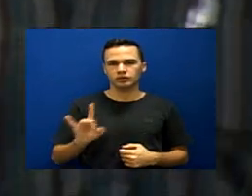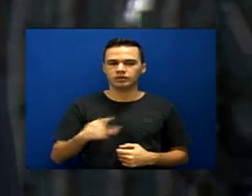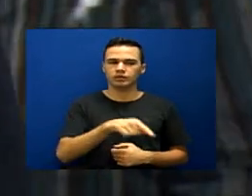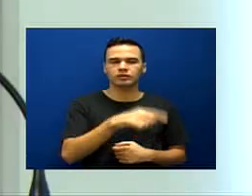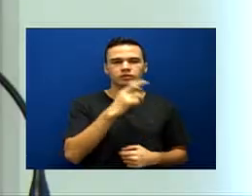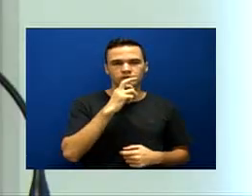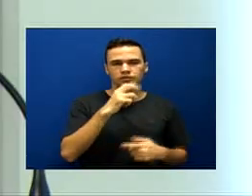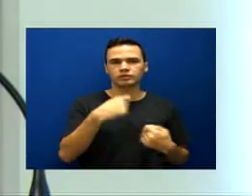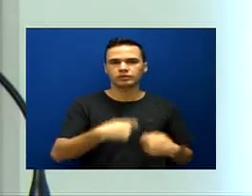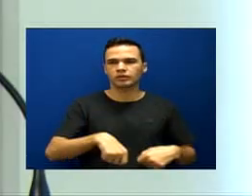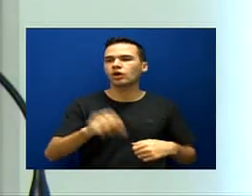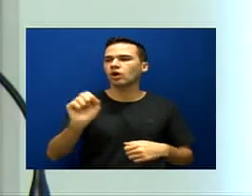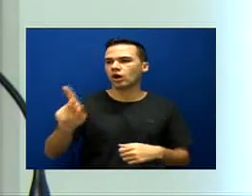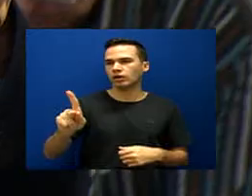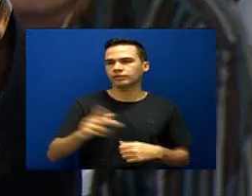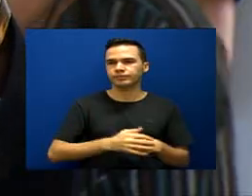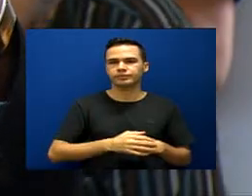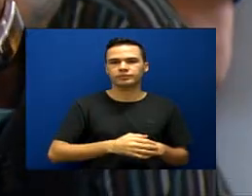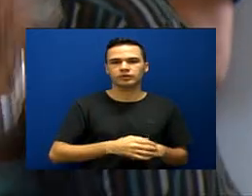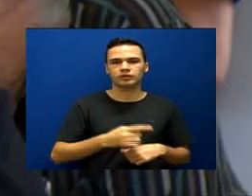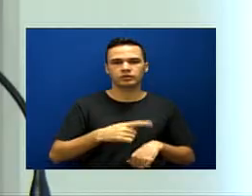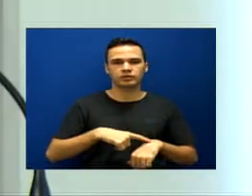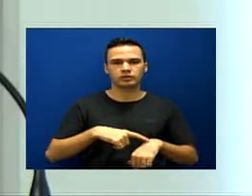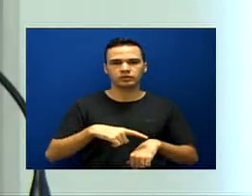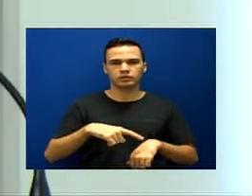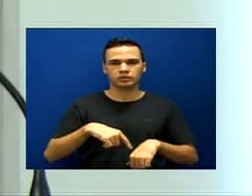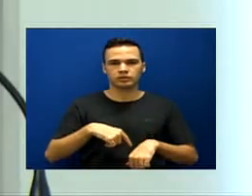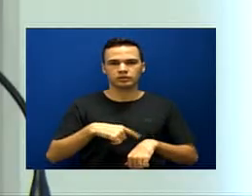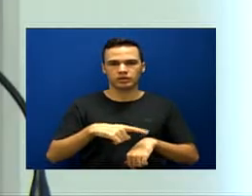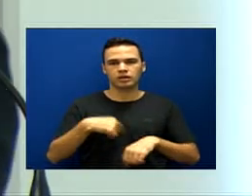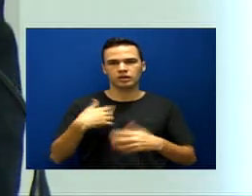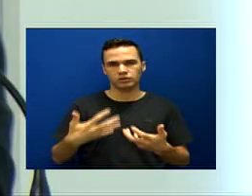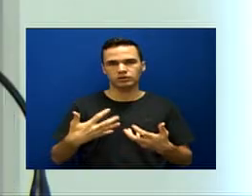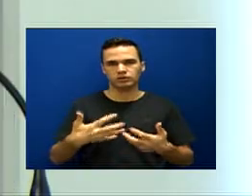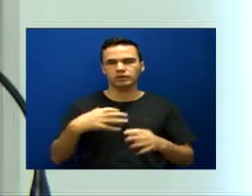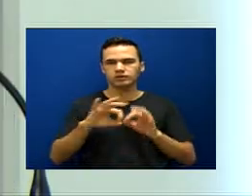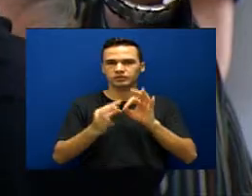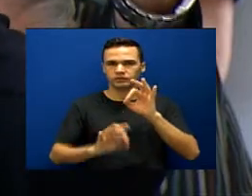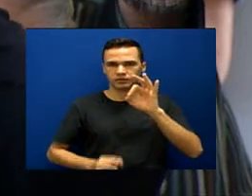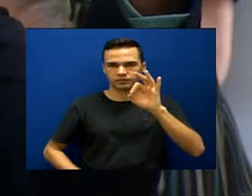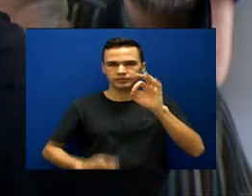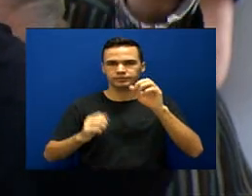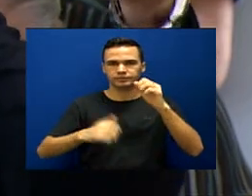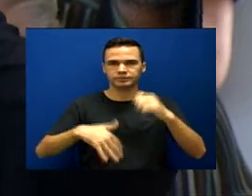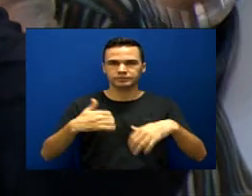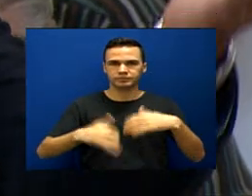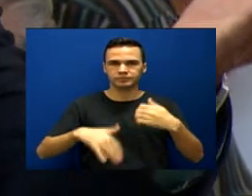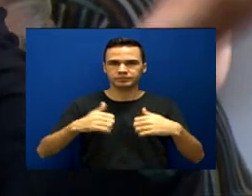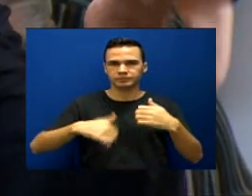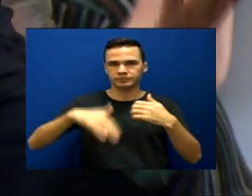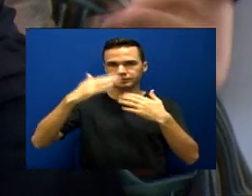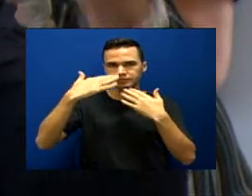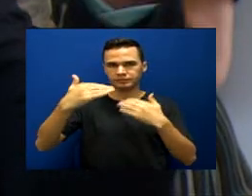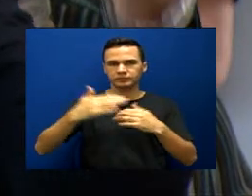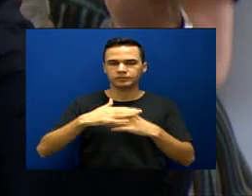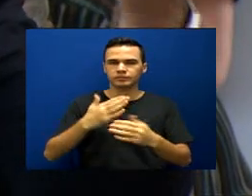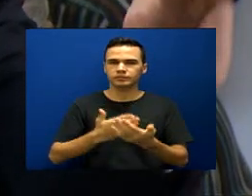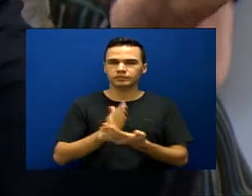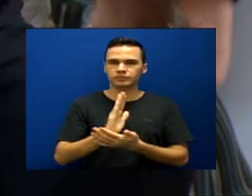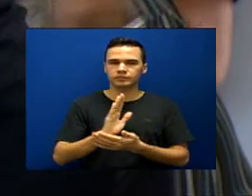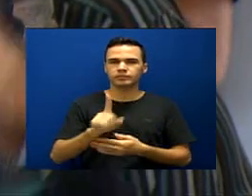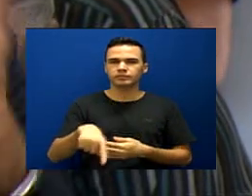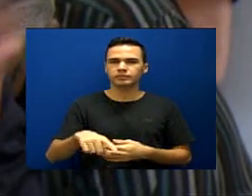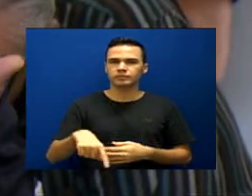precisa. Outra coisa. Então tá. Eu fico. Vou reservar meu tempo, porque eu quero ainda falar mais um pouquinho. Tá certo. Mas eu fico, então, presidente, muito tranquilo a votar favorável, porque